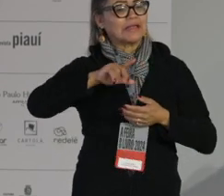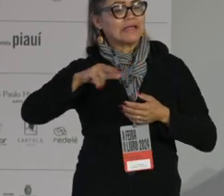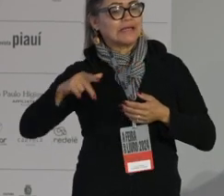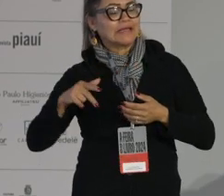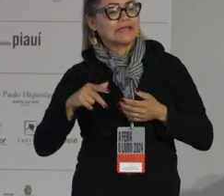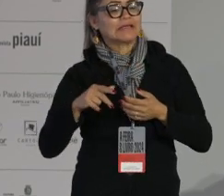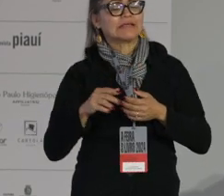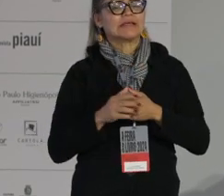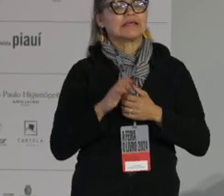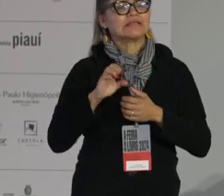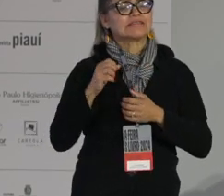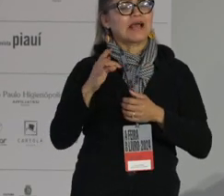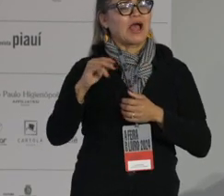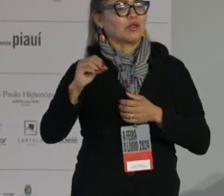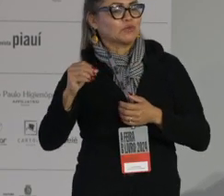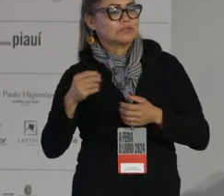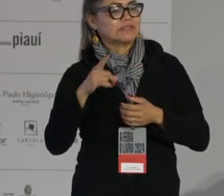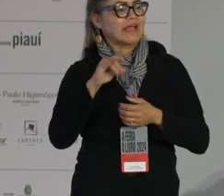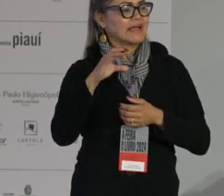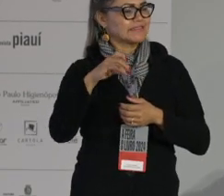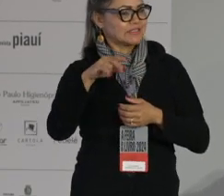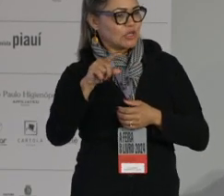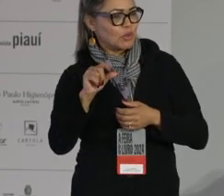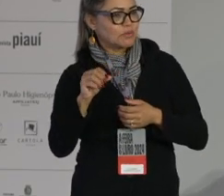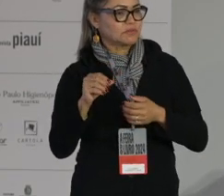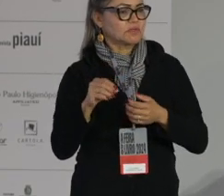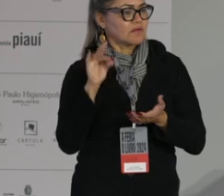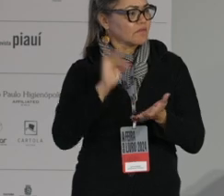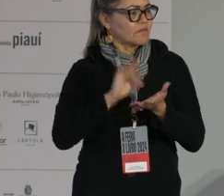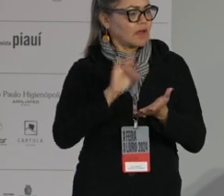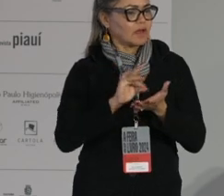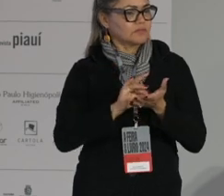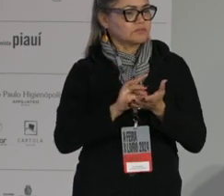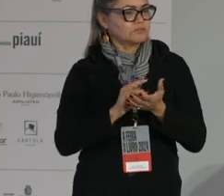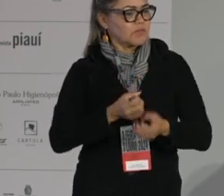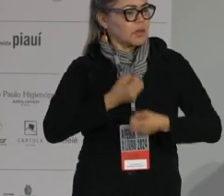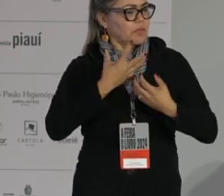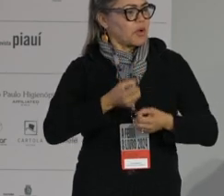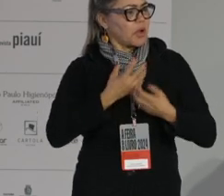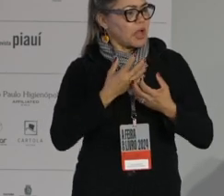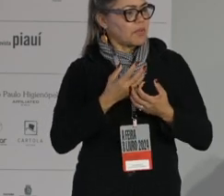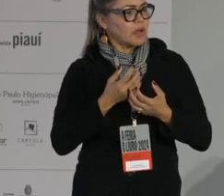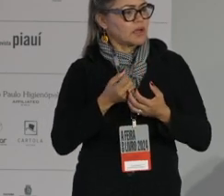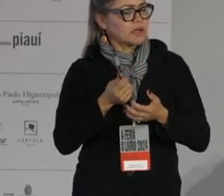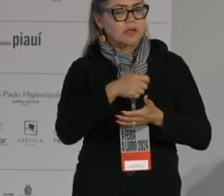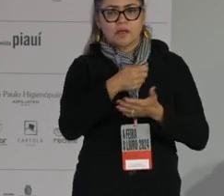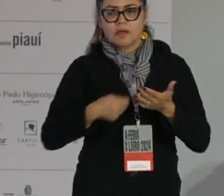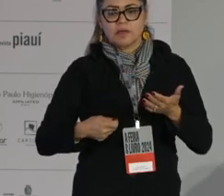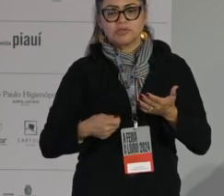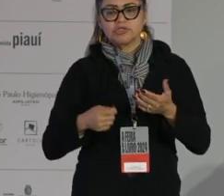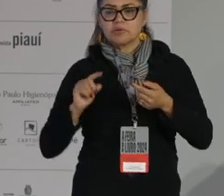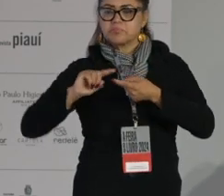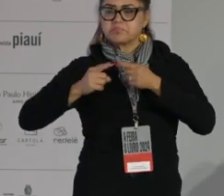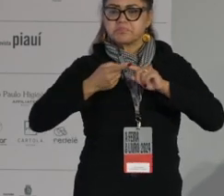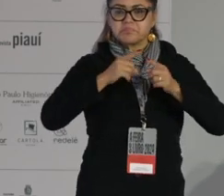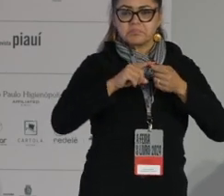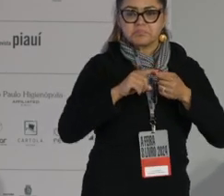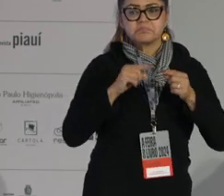os gatos, assim. E ele fazia, de fato, um poema decassílabo, mais ou menos ali, tinha algum sentido e tudo